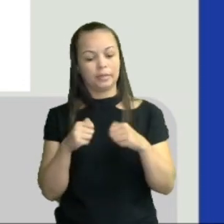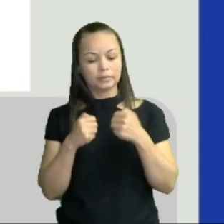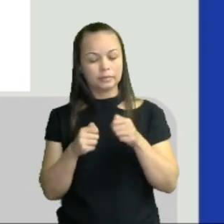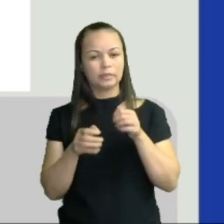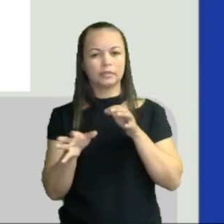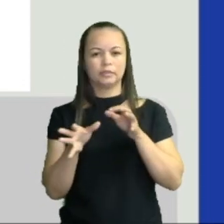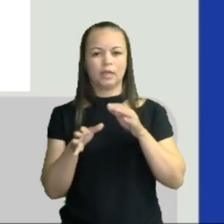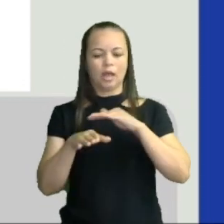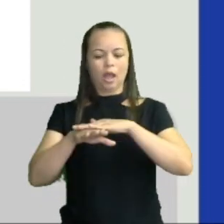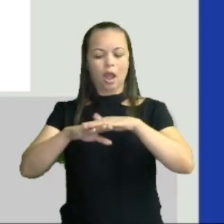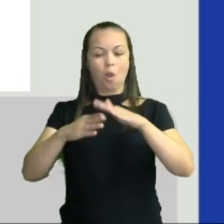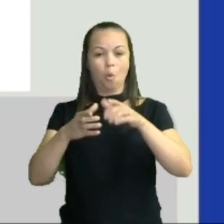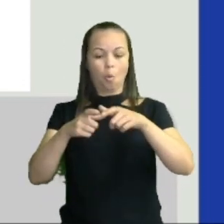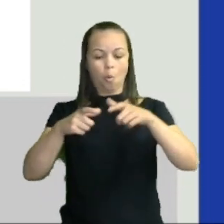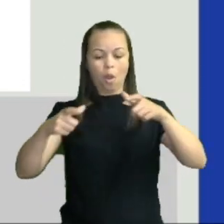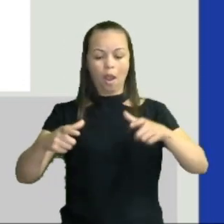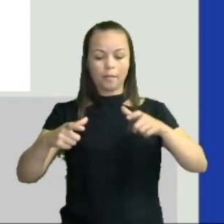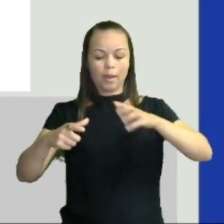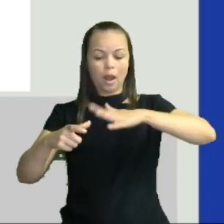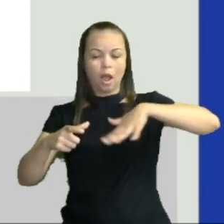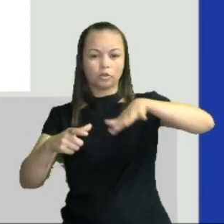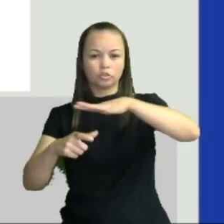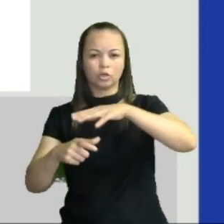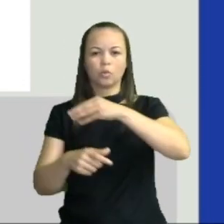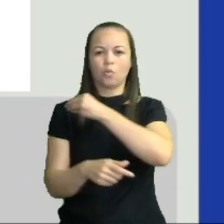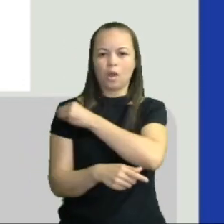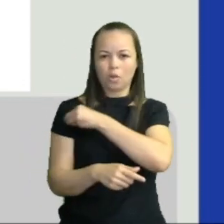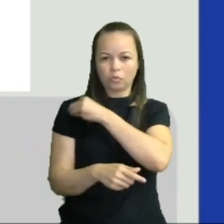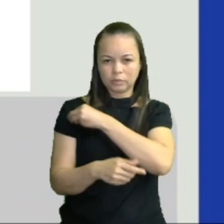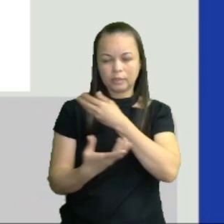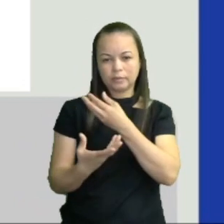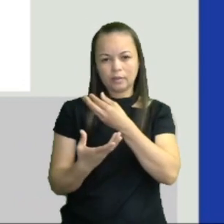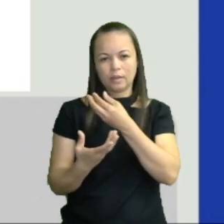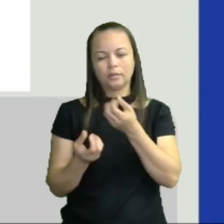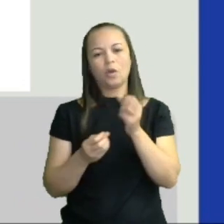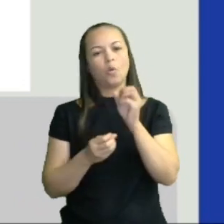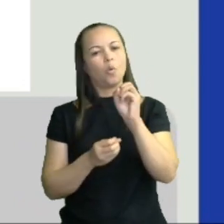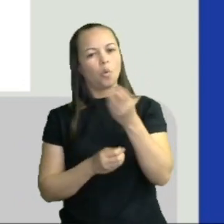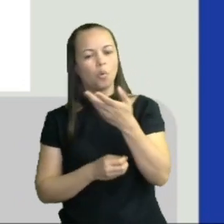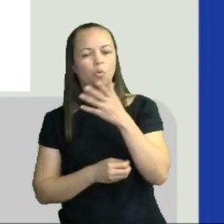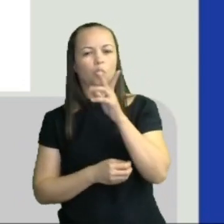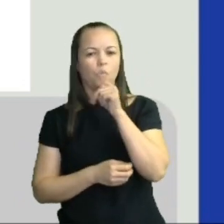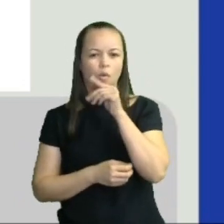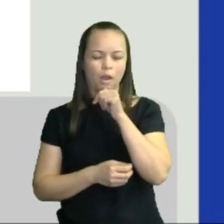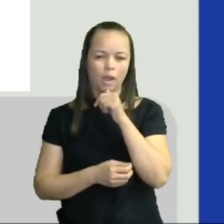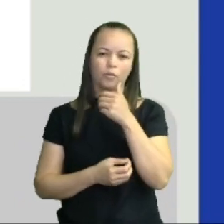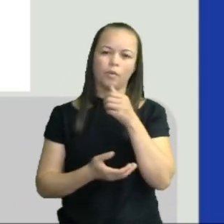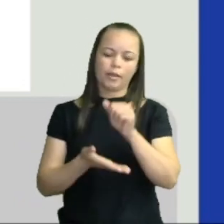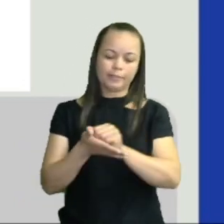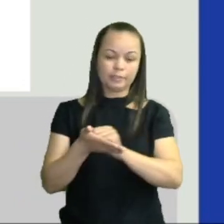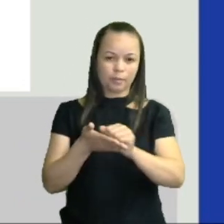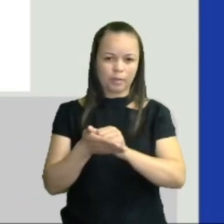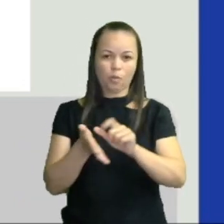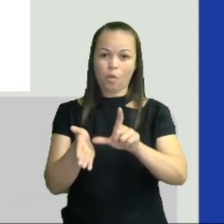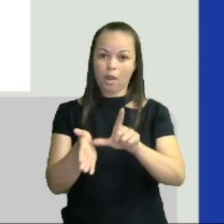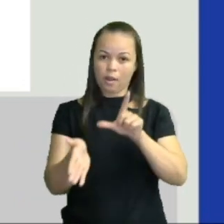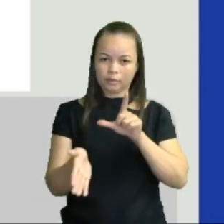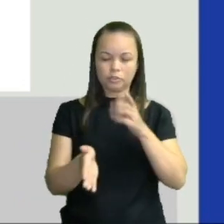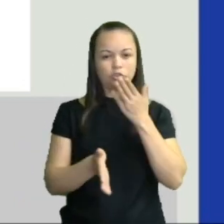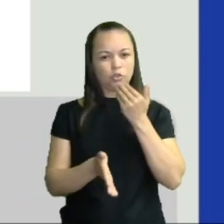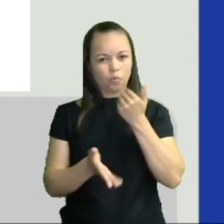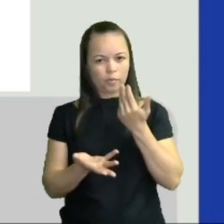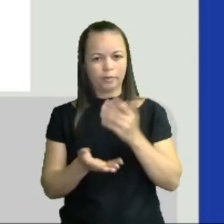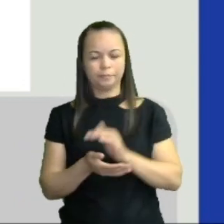higienizar essas embalagens com álcool 70 ou com álcool ou com água e sabão antes de comê-las, tá certo?